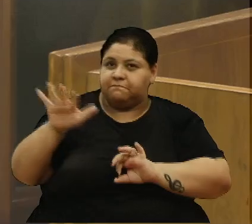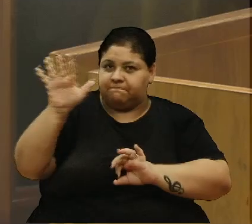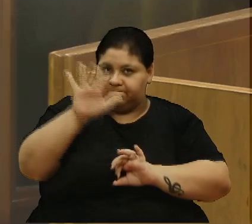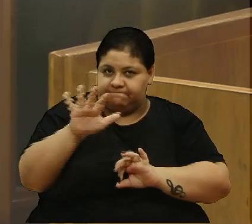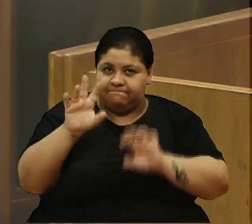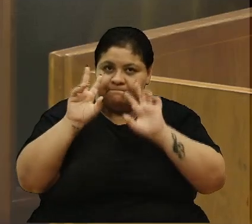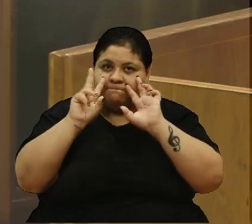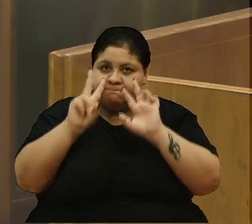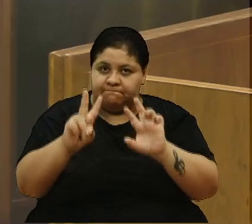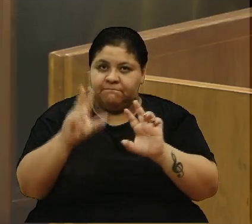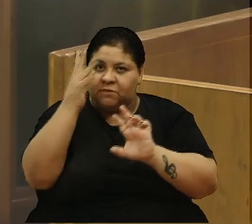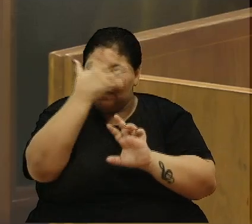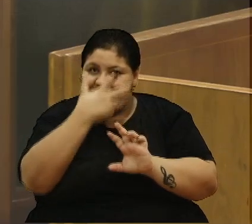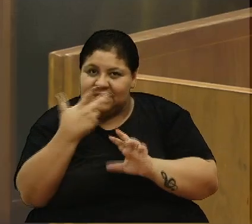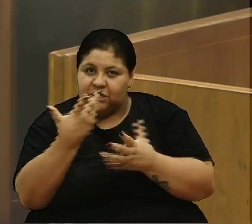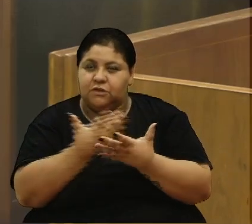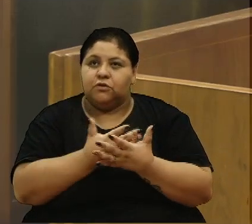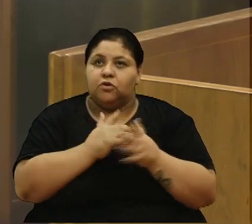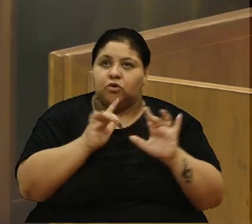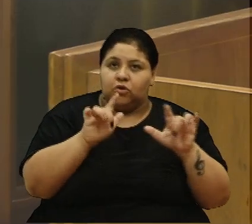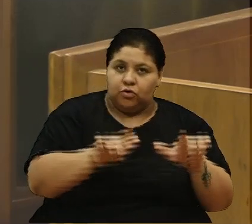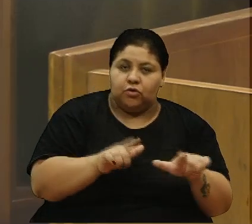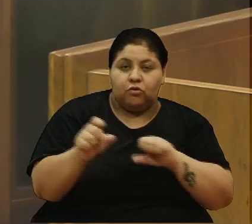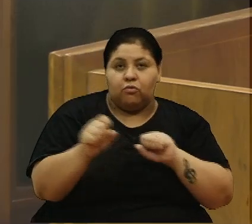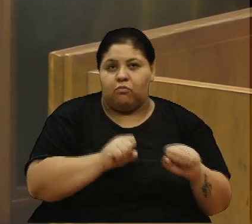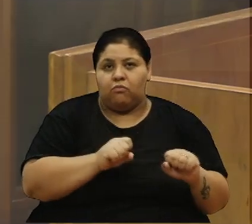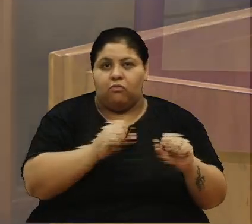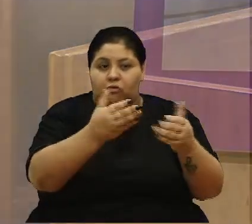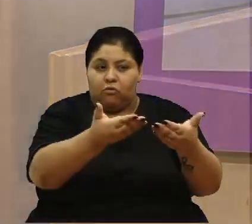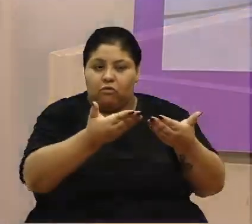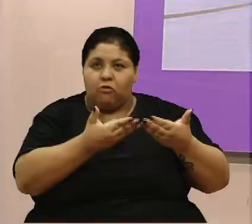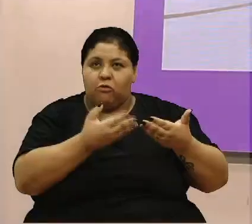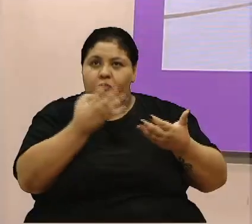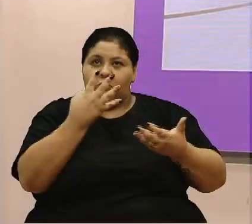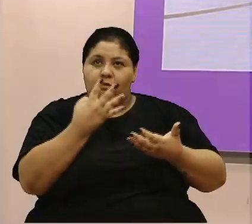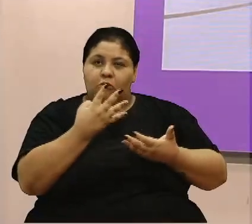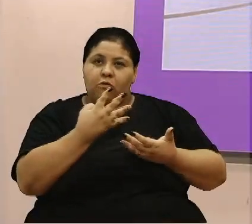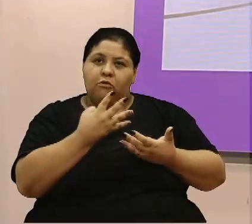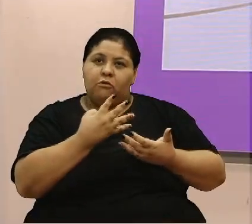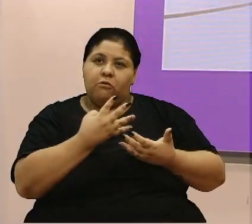dá uma olhadinha que lindo que ficou o espaço. Ele pode receber até 4